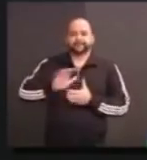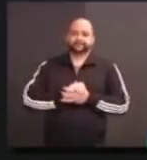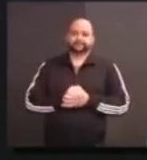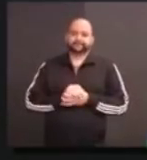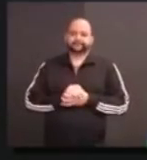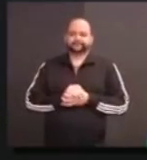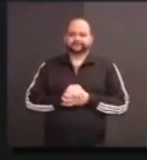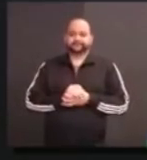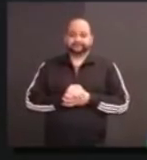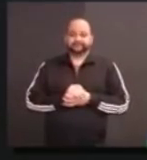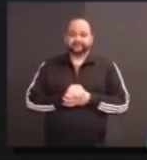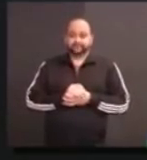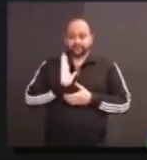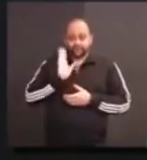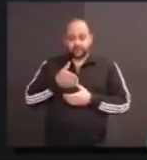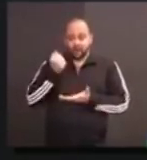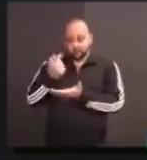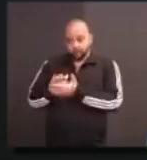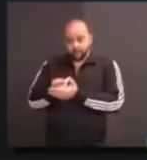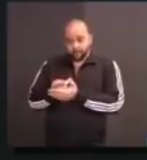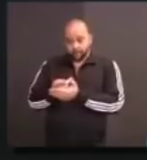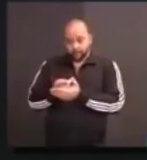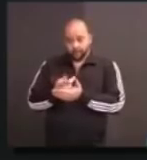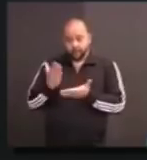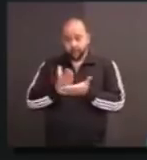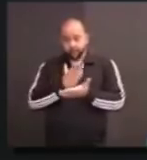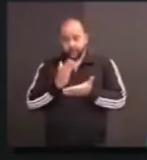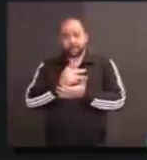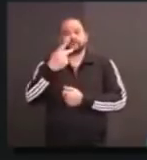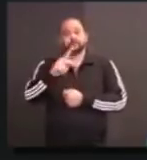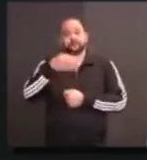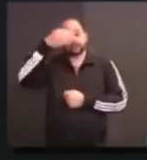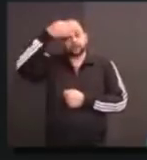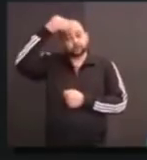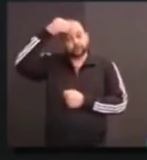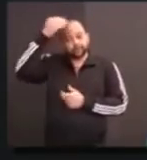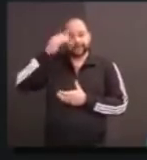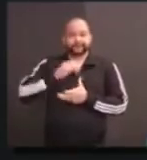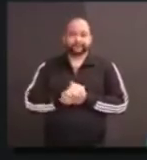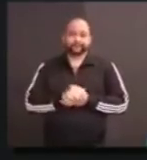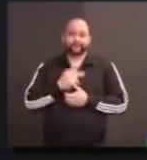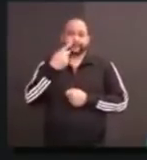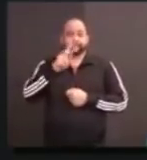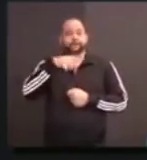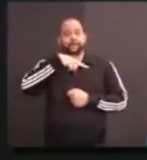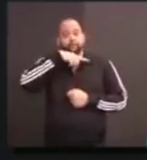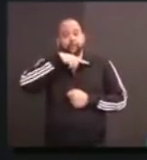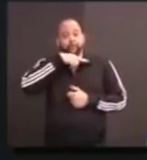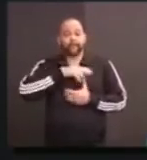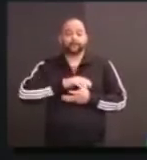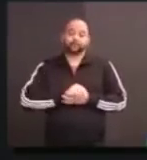em comprar um livro para um sobrinho? Alguém pensou em comprar um livro para um neto?